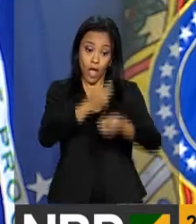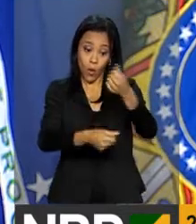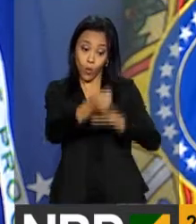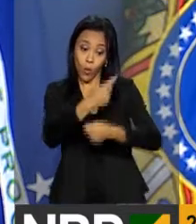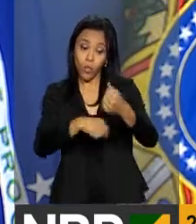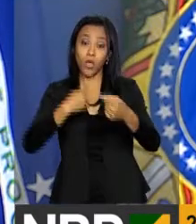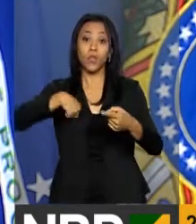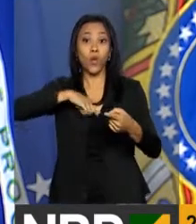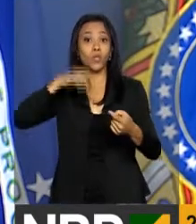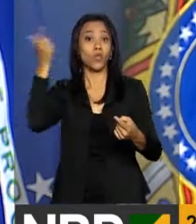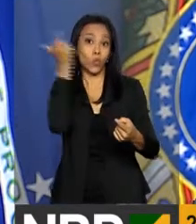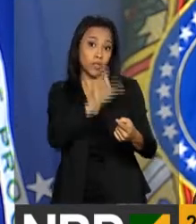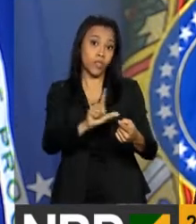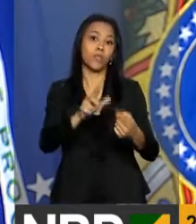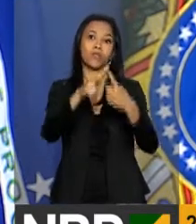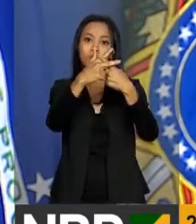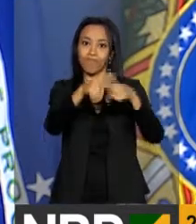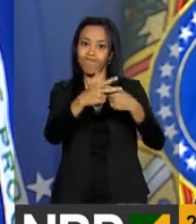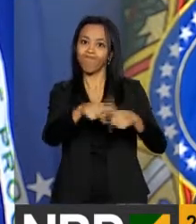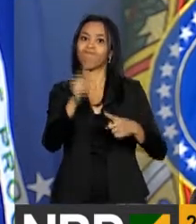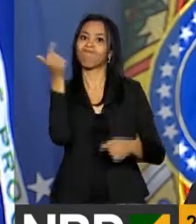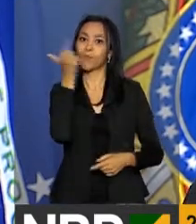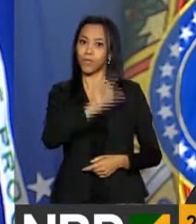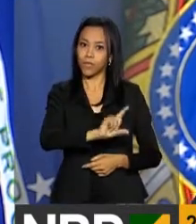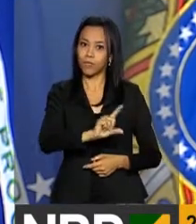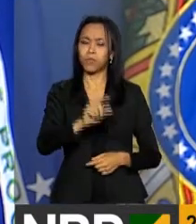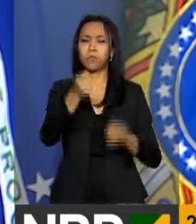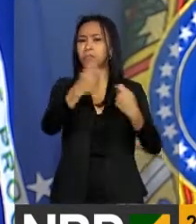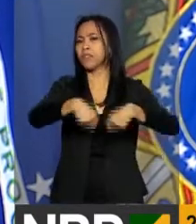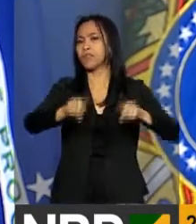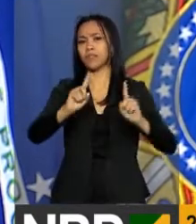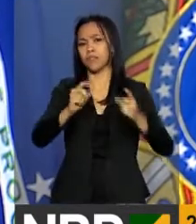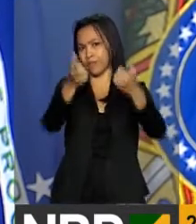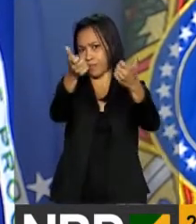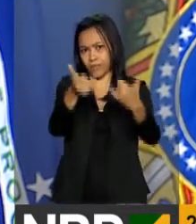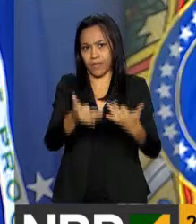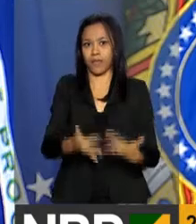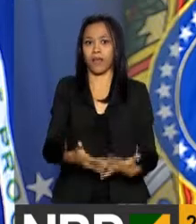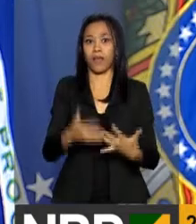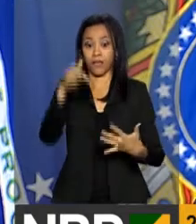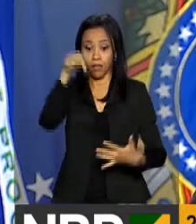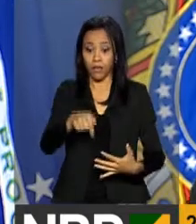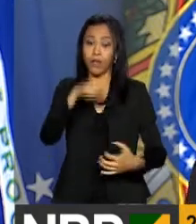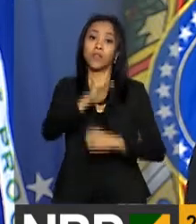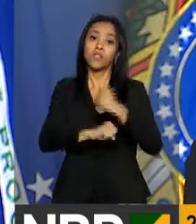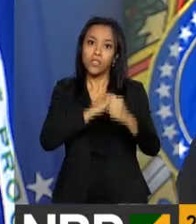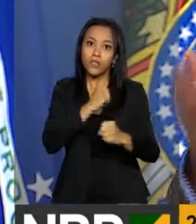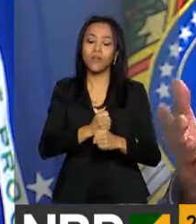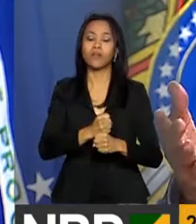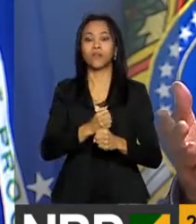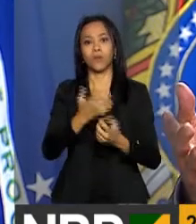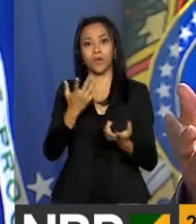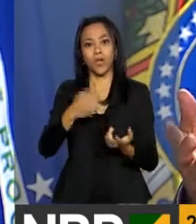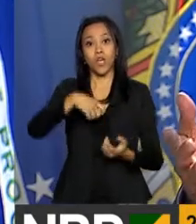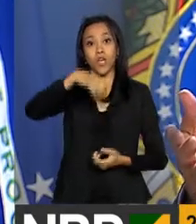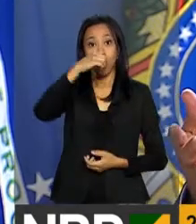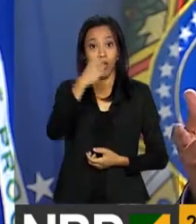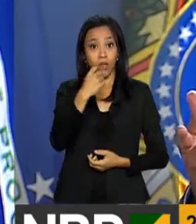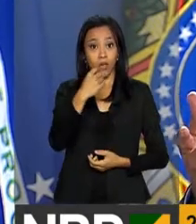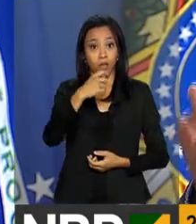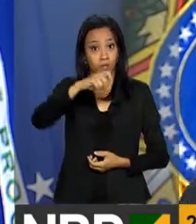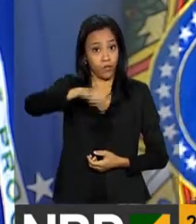né não preciso dizer o que aconteceu na economia neste ano e nove meses de governo